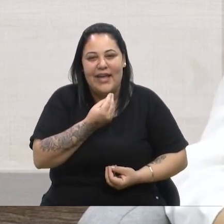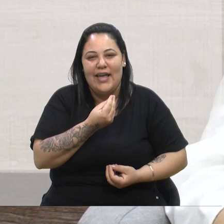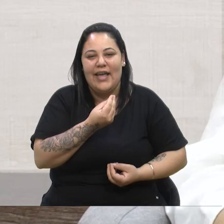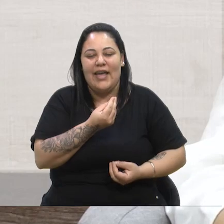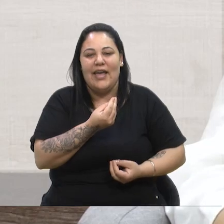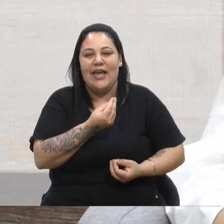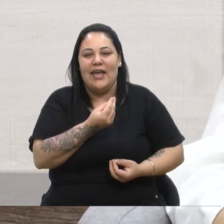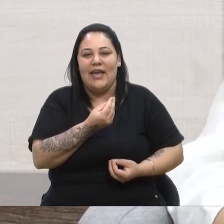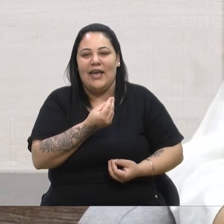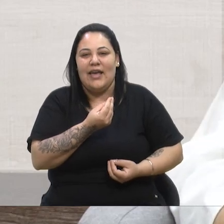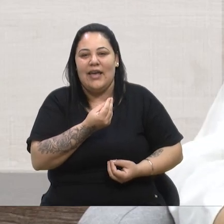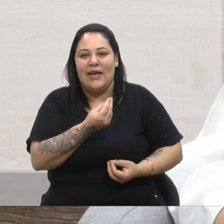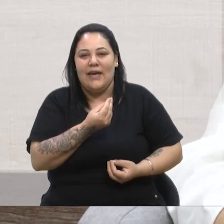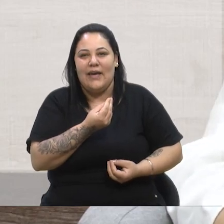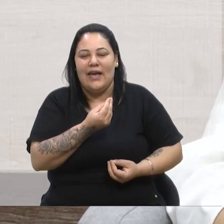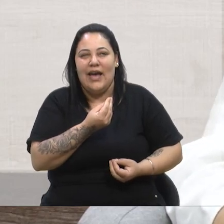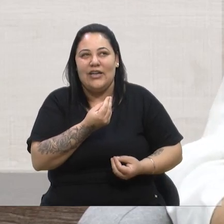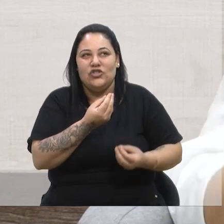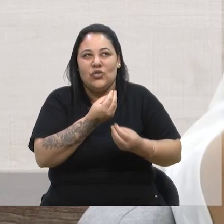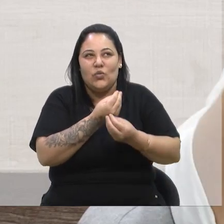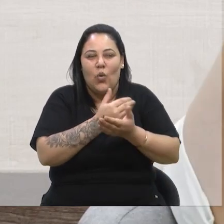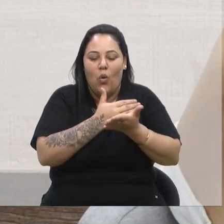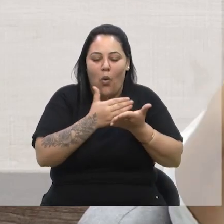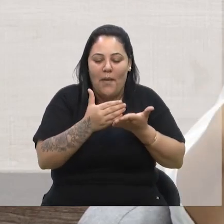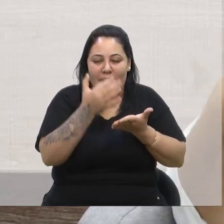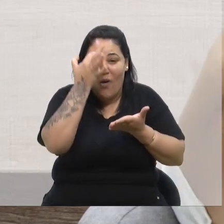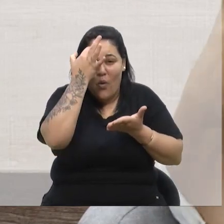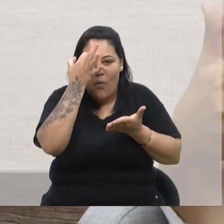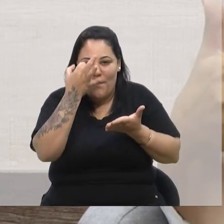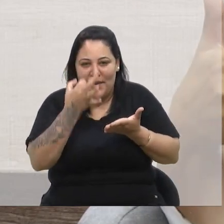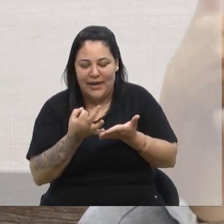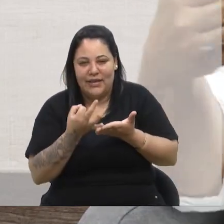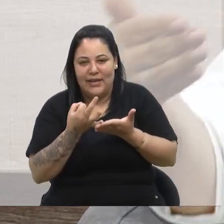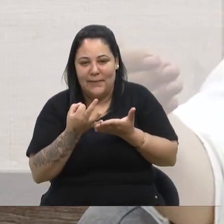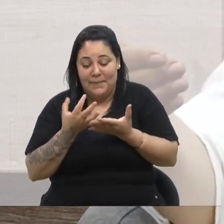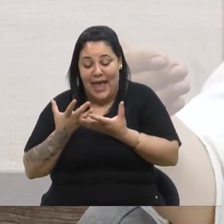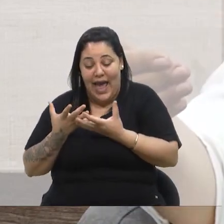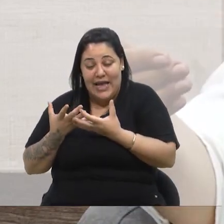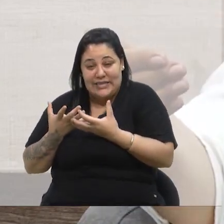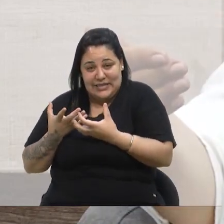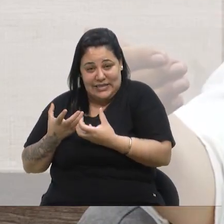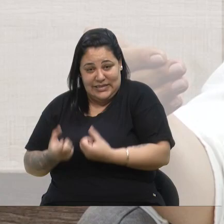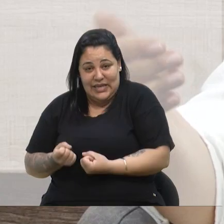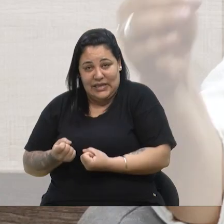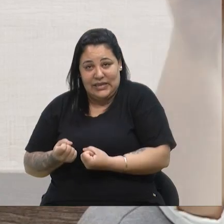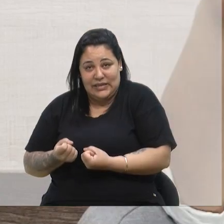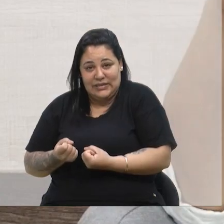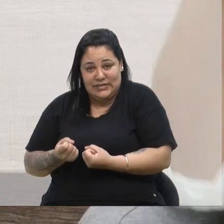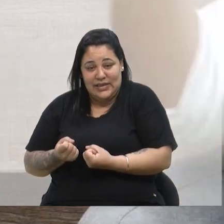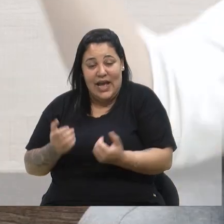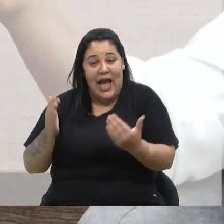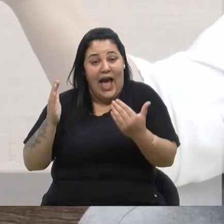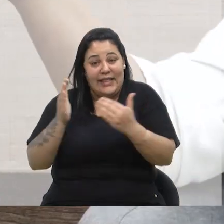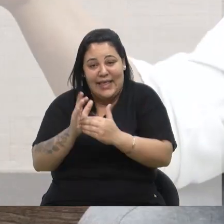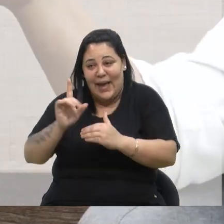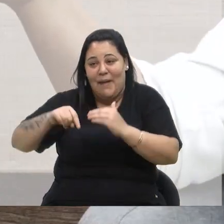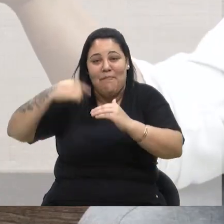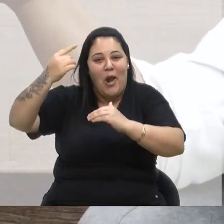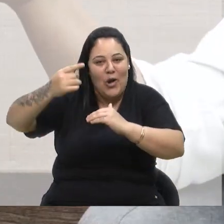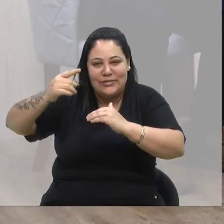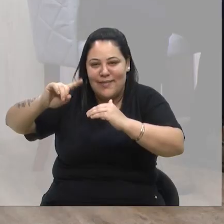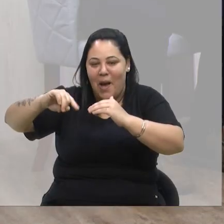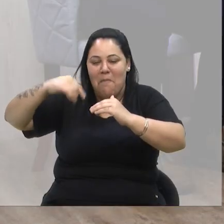o que precisar ser vivido, a gente passa dela e cresce com isso. Até a próxima